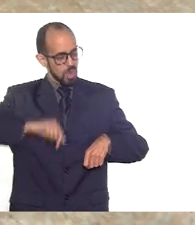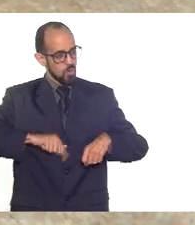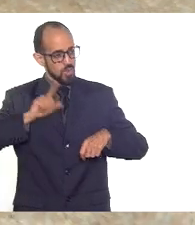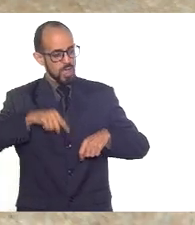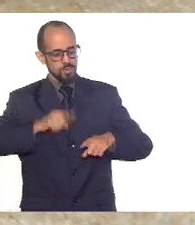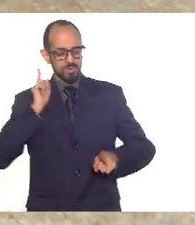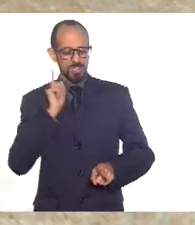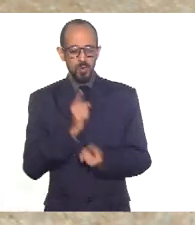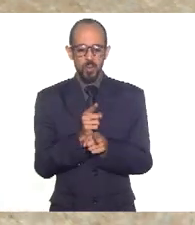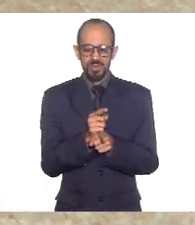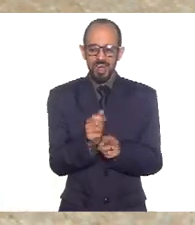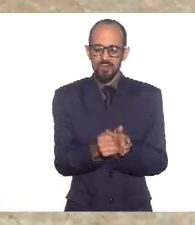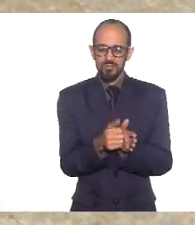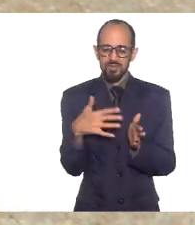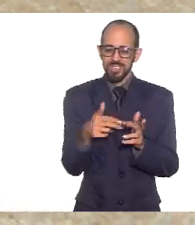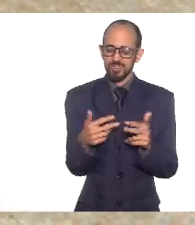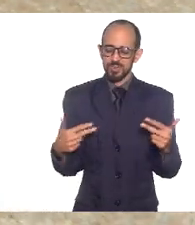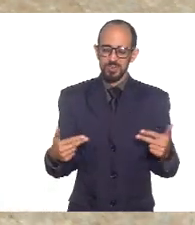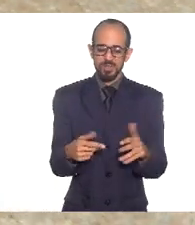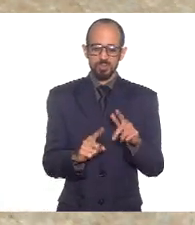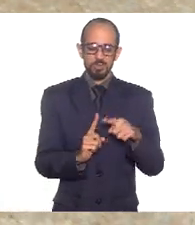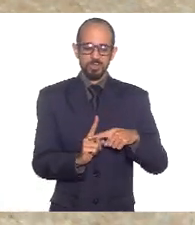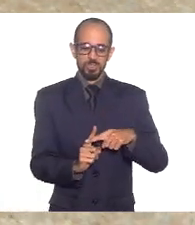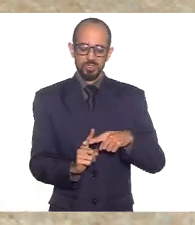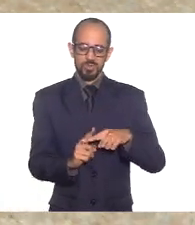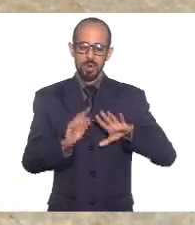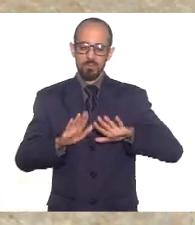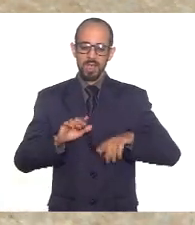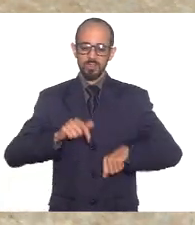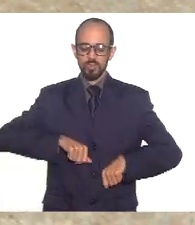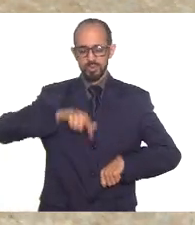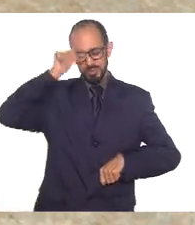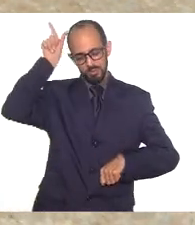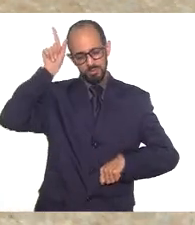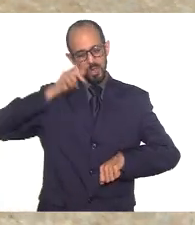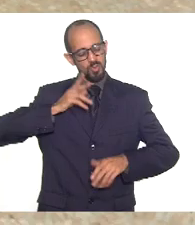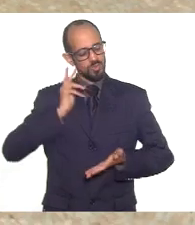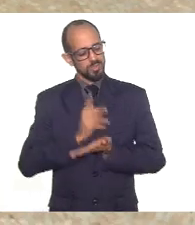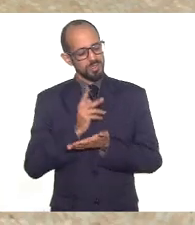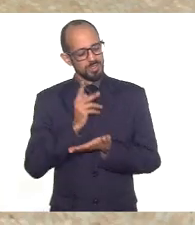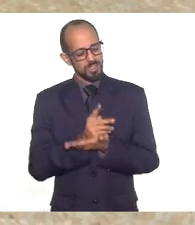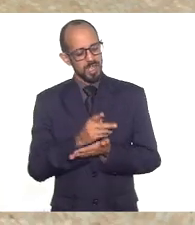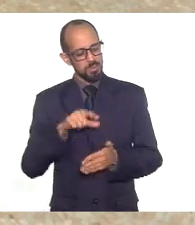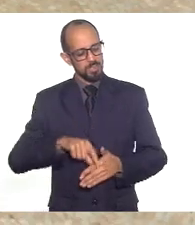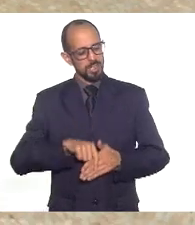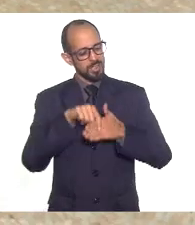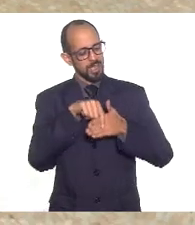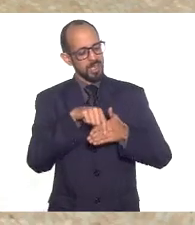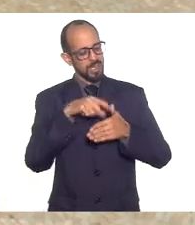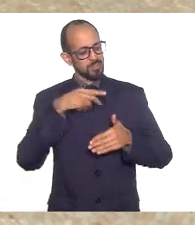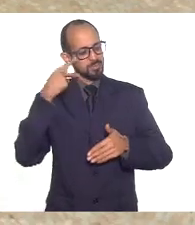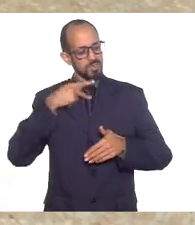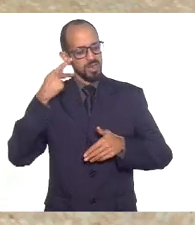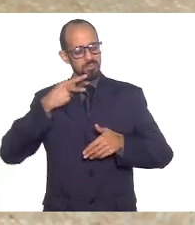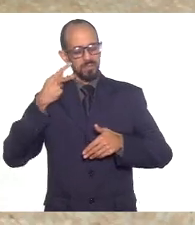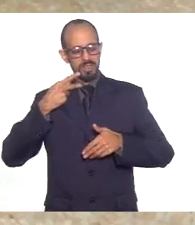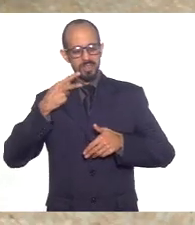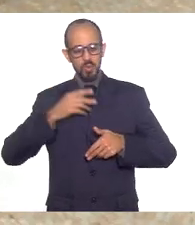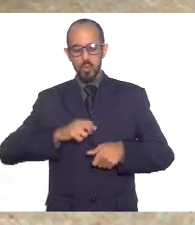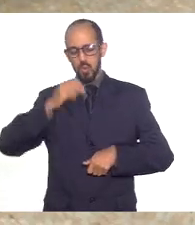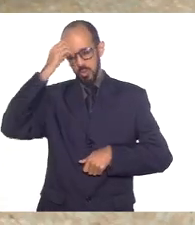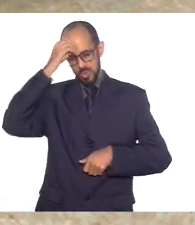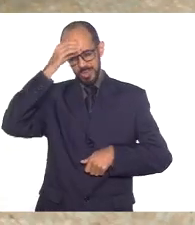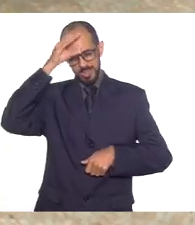encontrar em número as coisas positivas mas o Luiz Paulo sempre à frente aqui nesse Parlamento com muita propriedade com muito